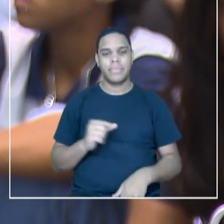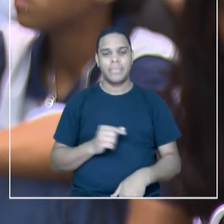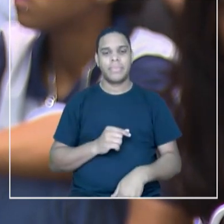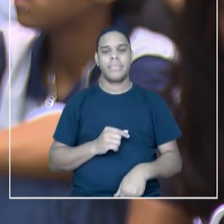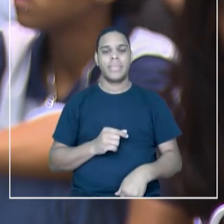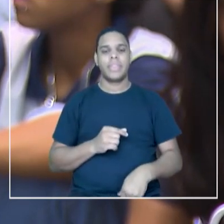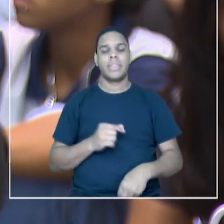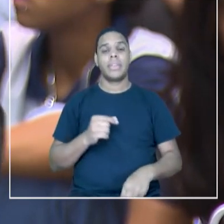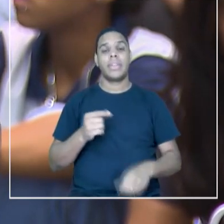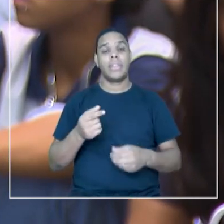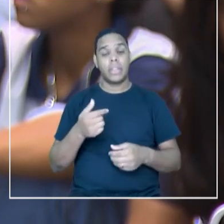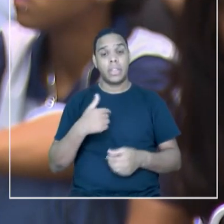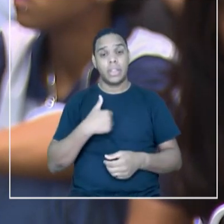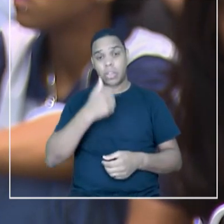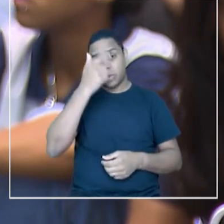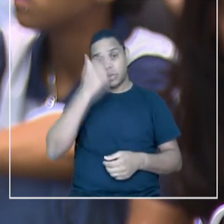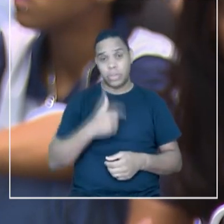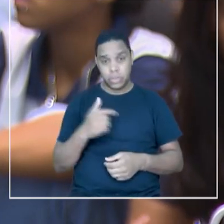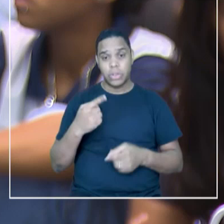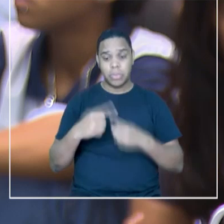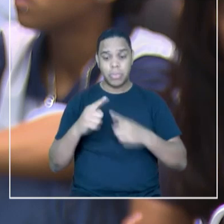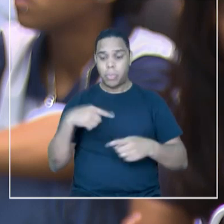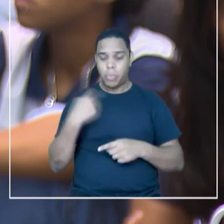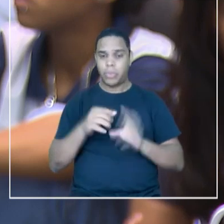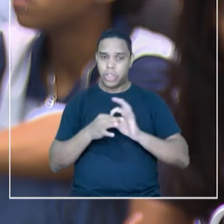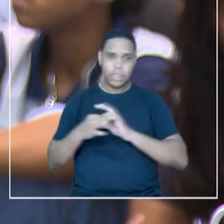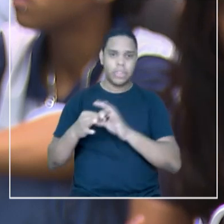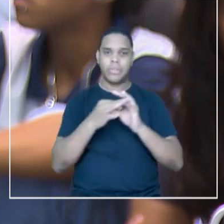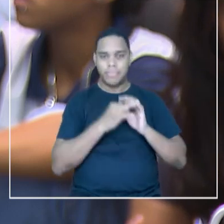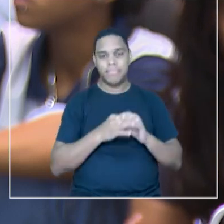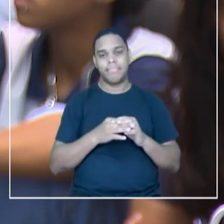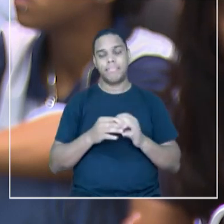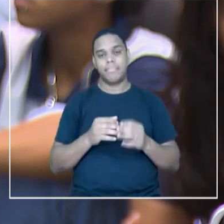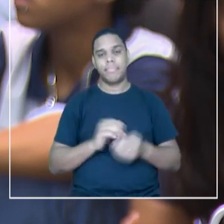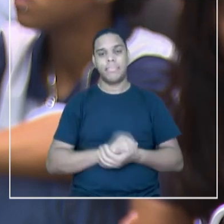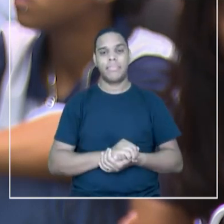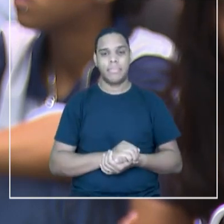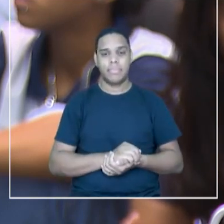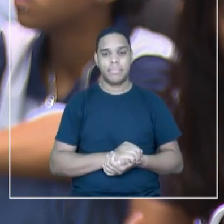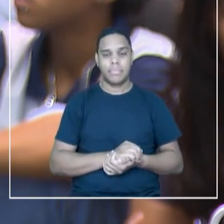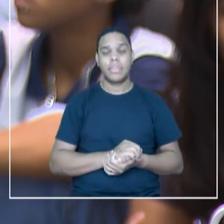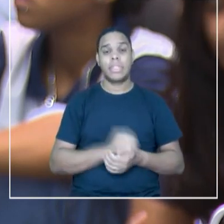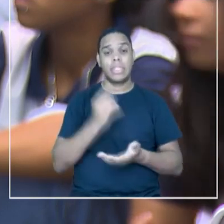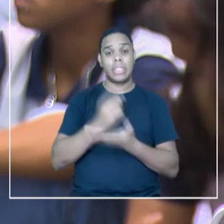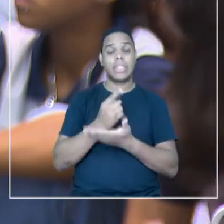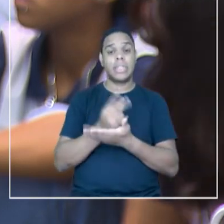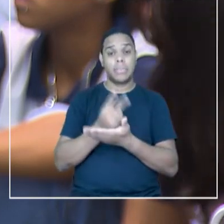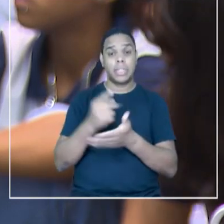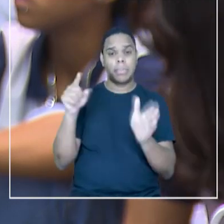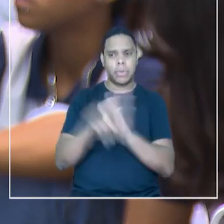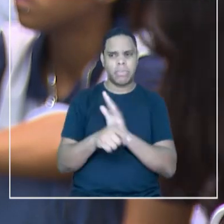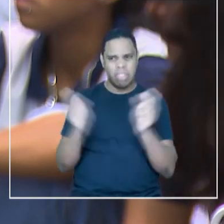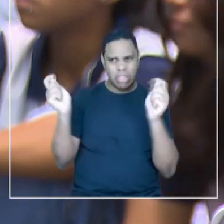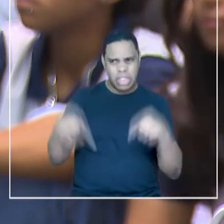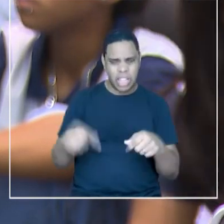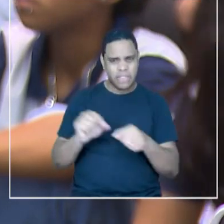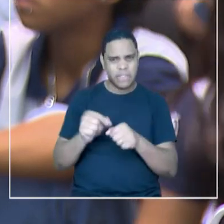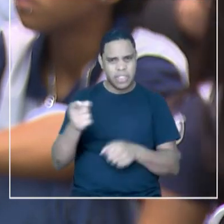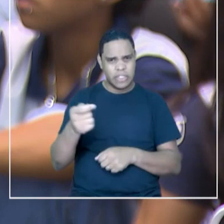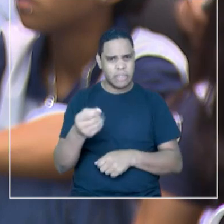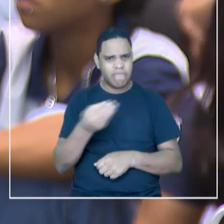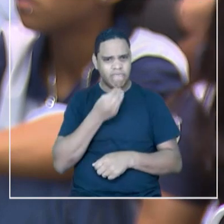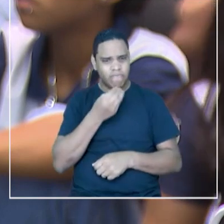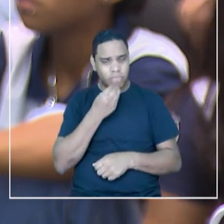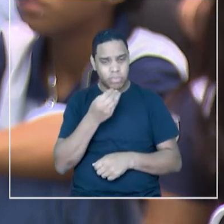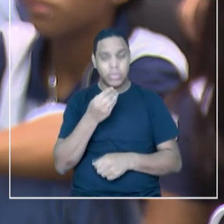que eu sou porque somos. E aí, toda vez que você se perguntar assim se vale a pena e tal, eu prometo